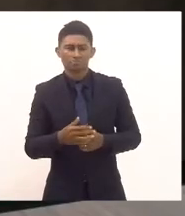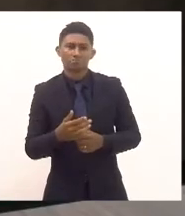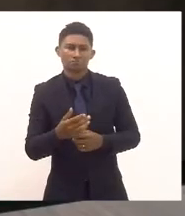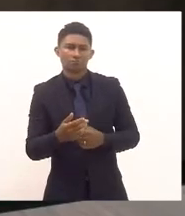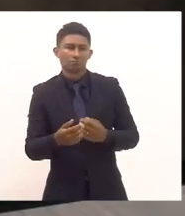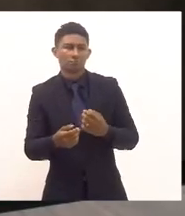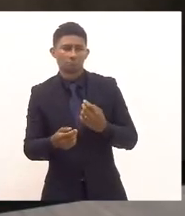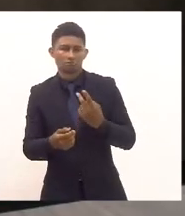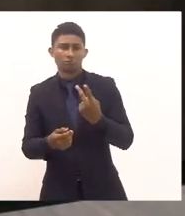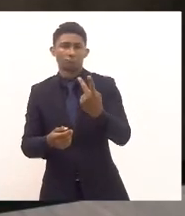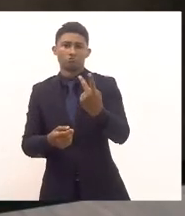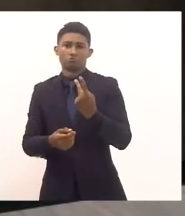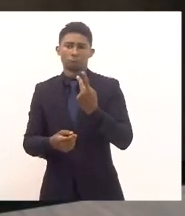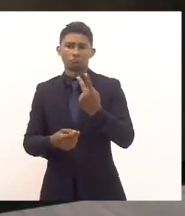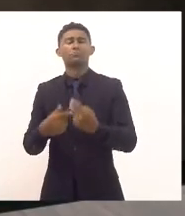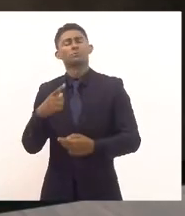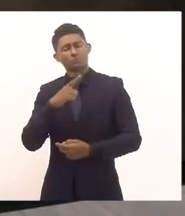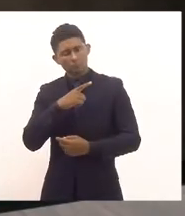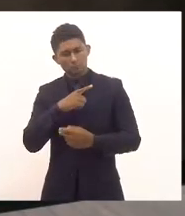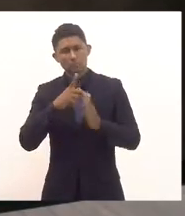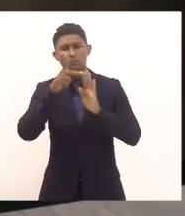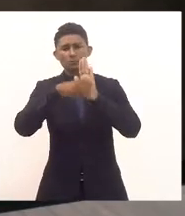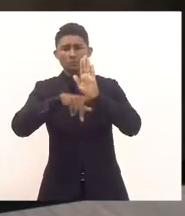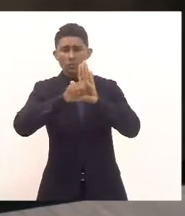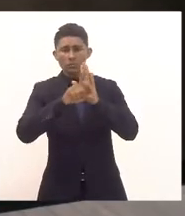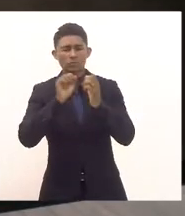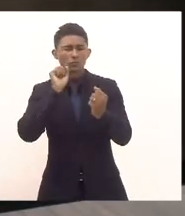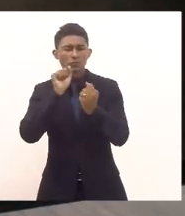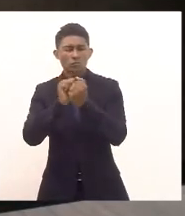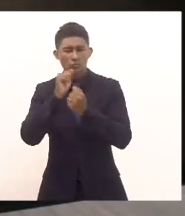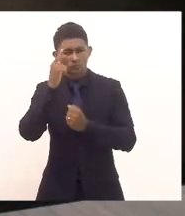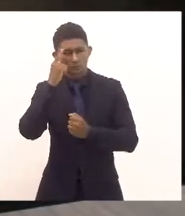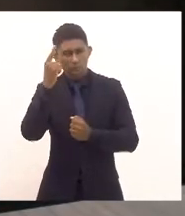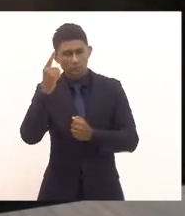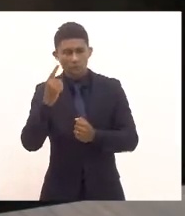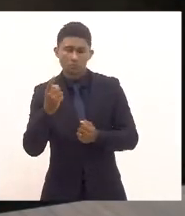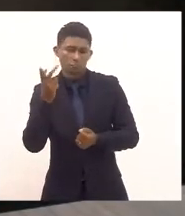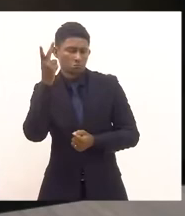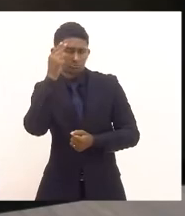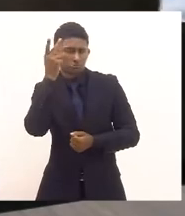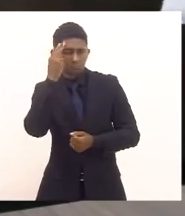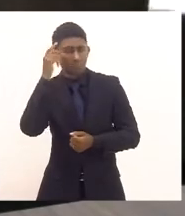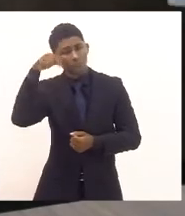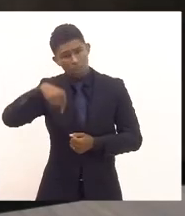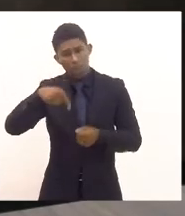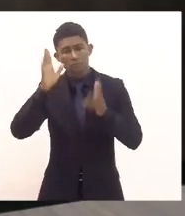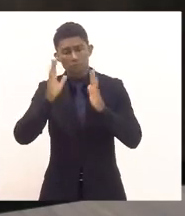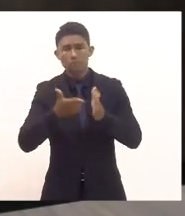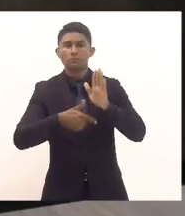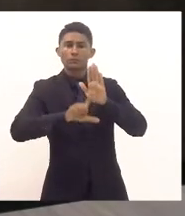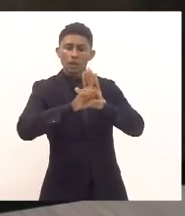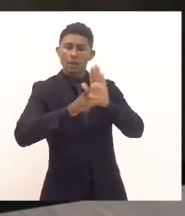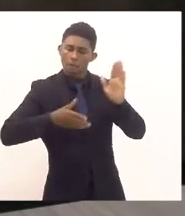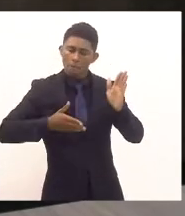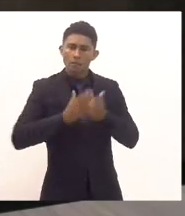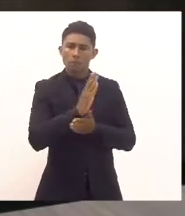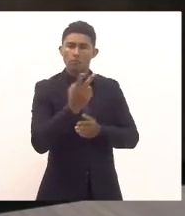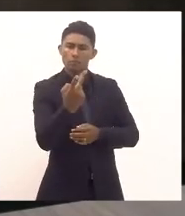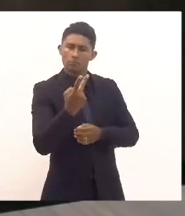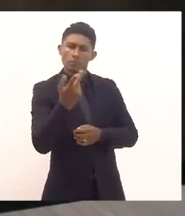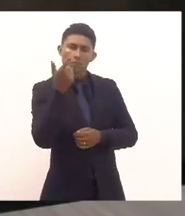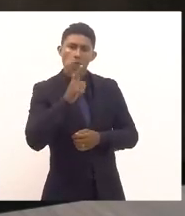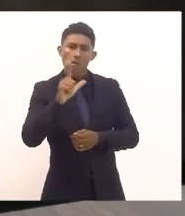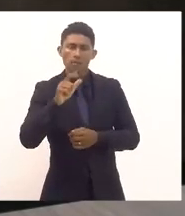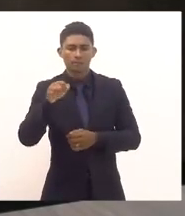projetos em consonância né com muito comum nessa casa provamos algumas leis juntos muito importantes